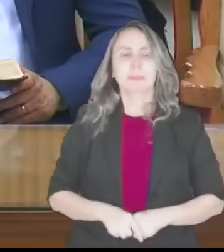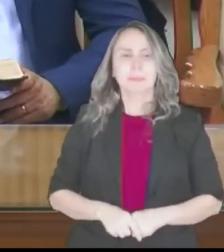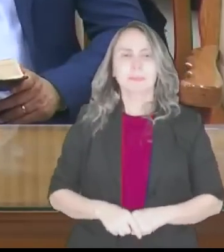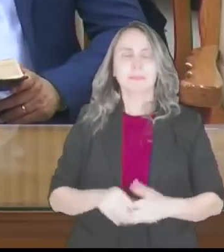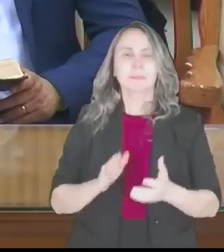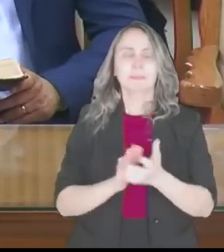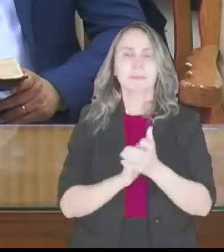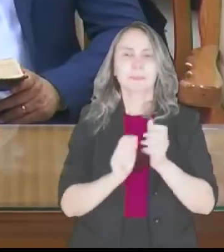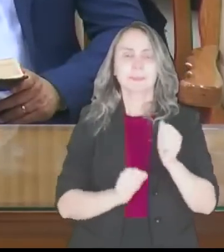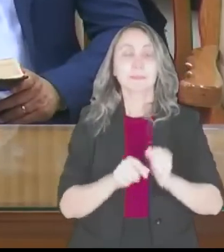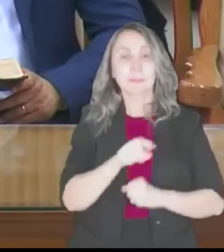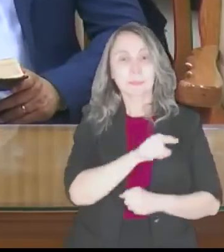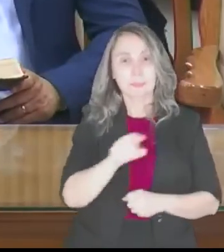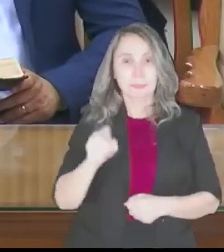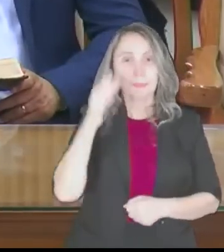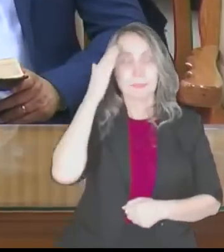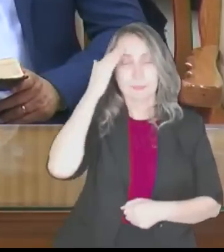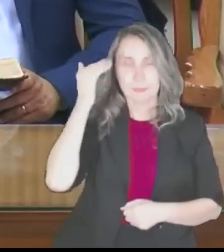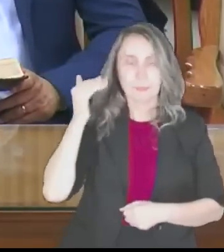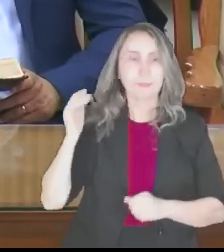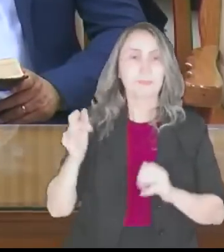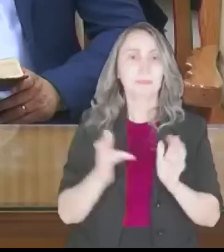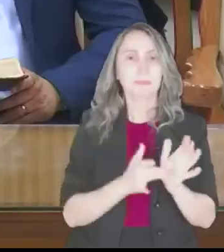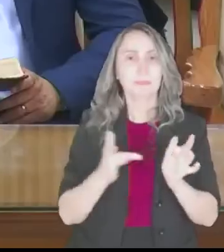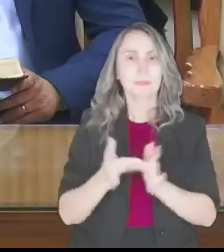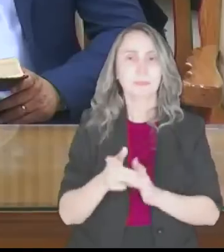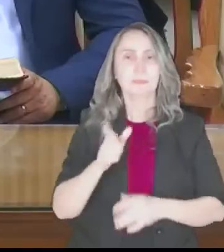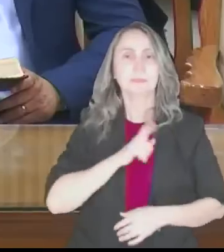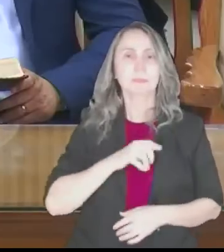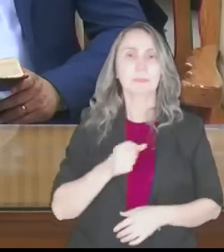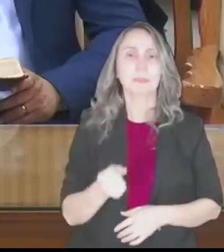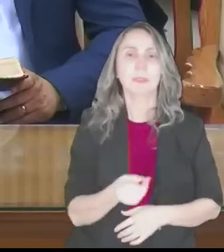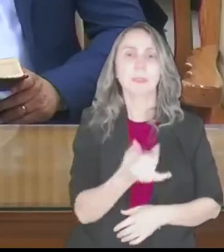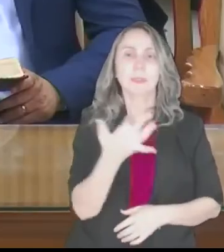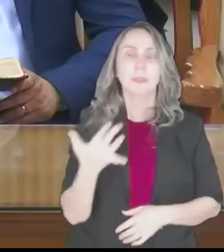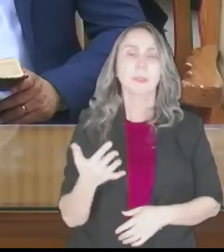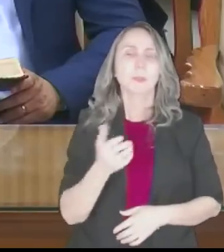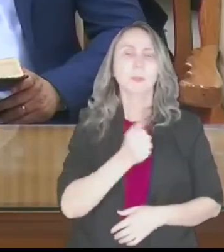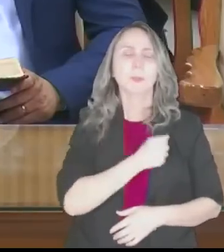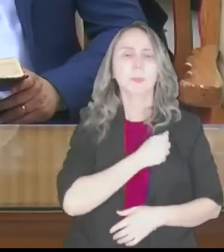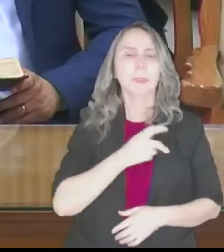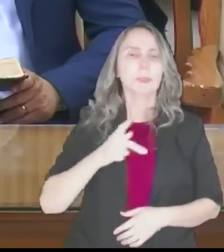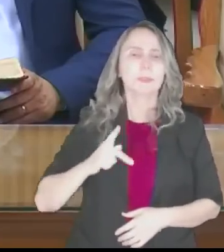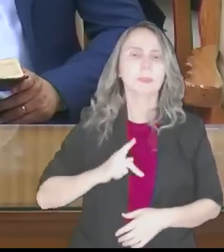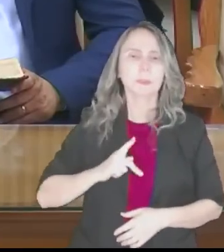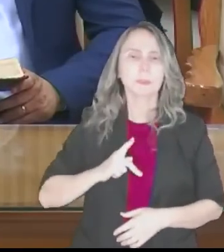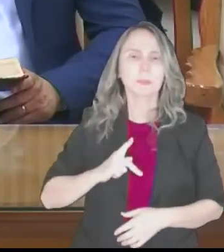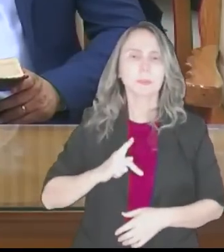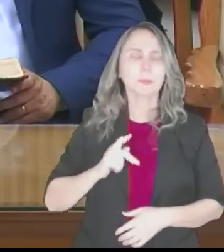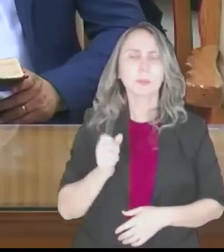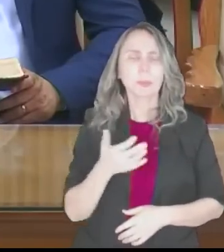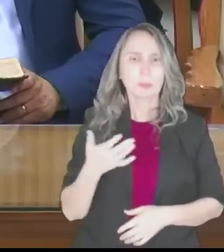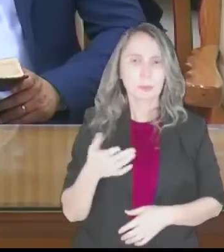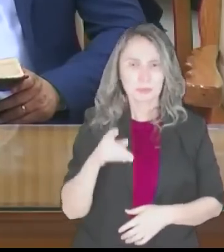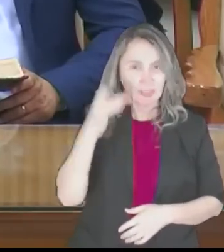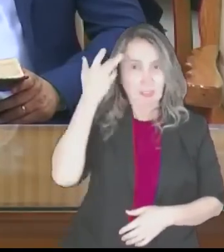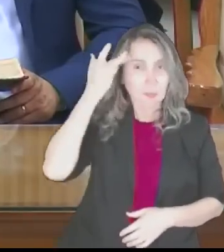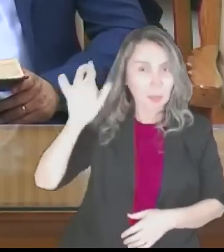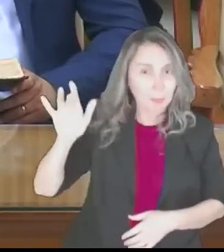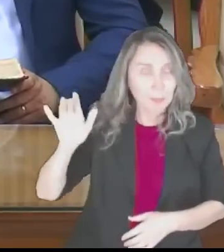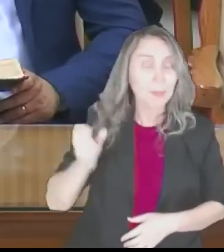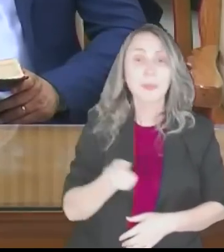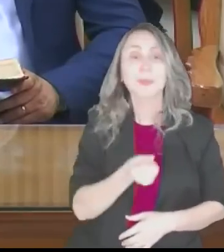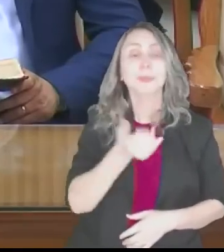Aleluia. Os irmãos sabem que Jesus tinha quantos apóstolos? Vamos ver se vocês sabem. Porque se vocês não souberem quantos apóstolos Jesus